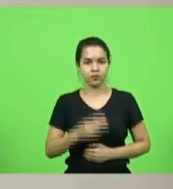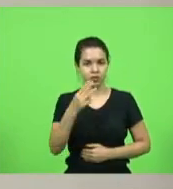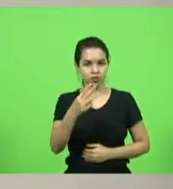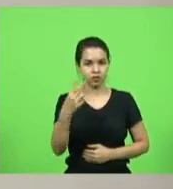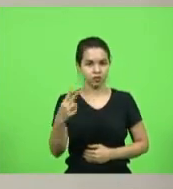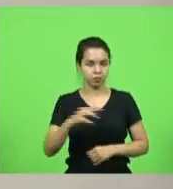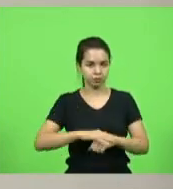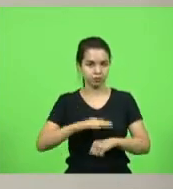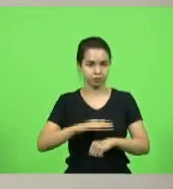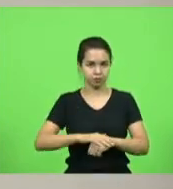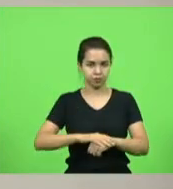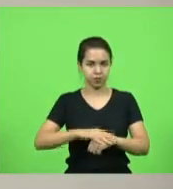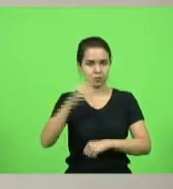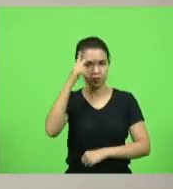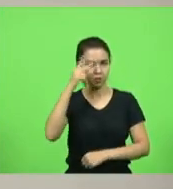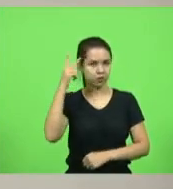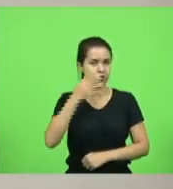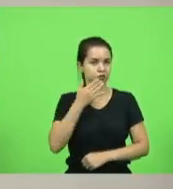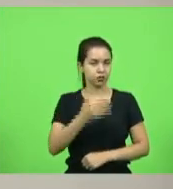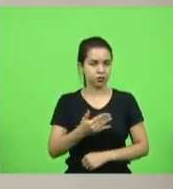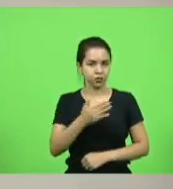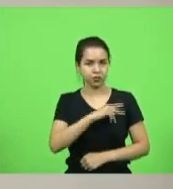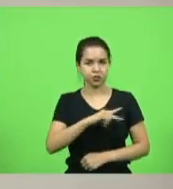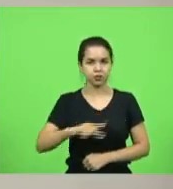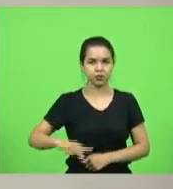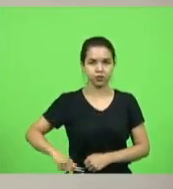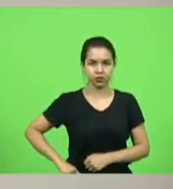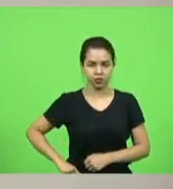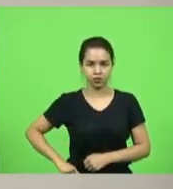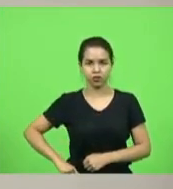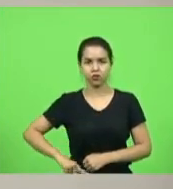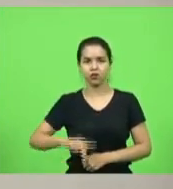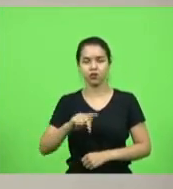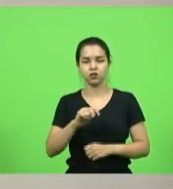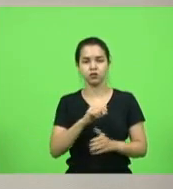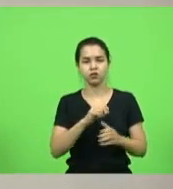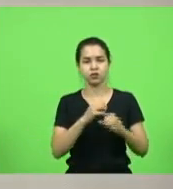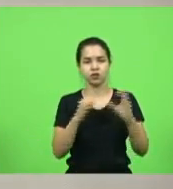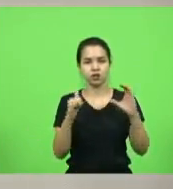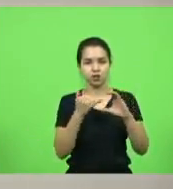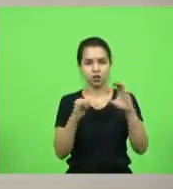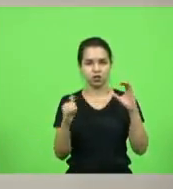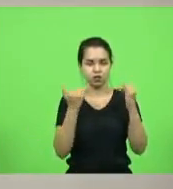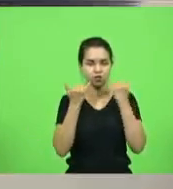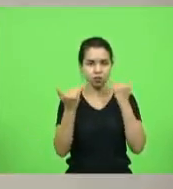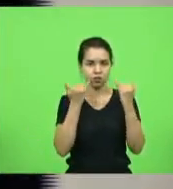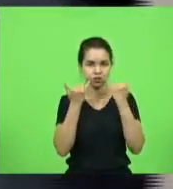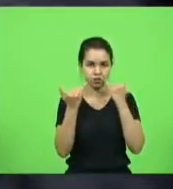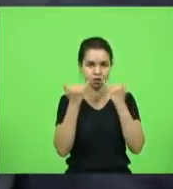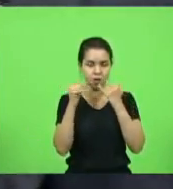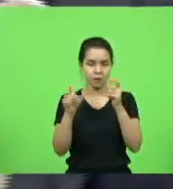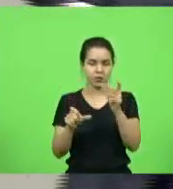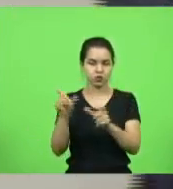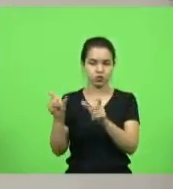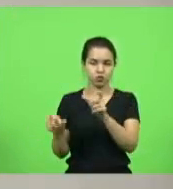32, autor deputada Paulinha, solicitando ao presidente da Celesc informações acerca de pessoas